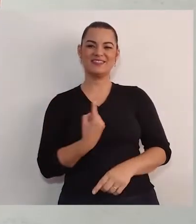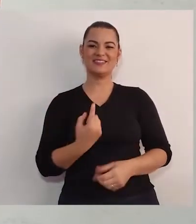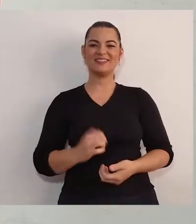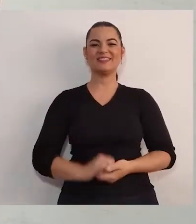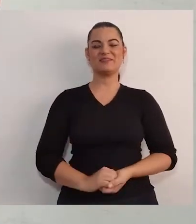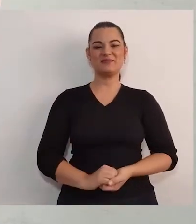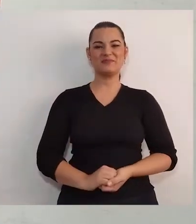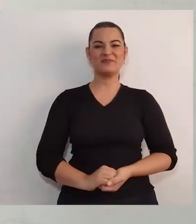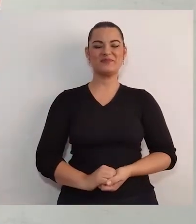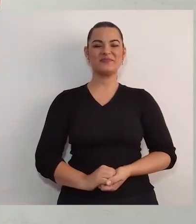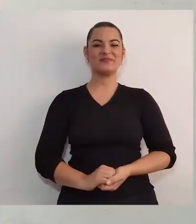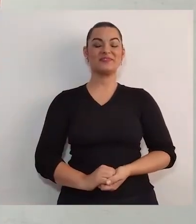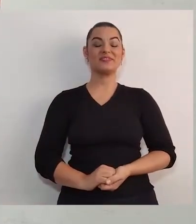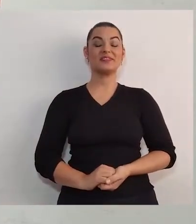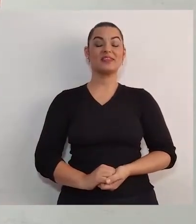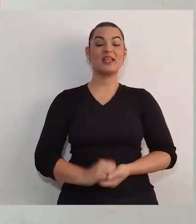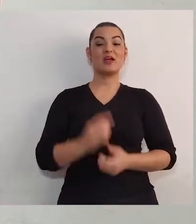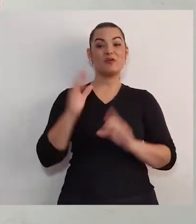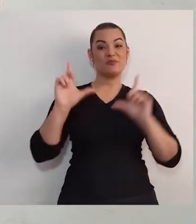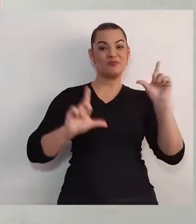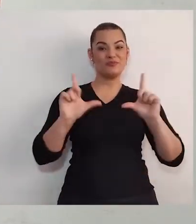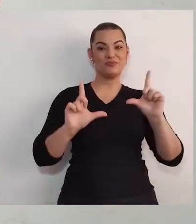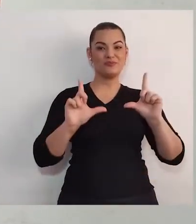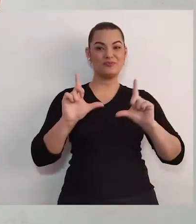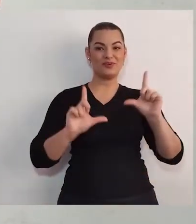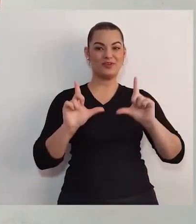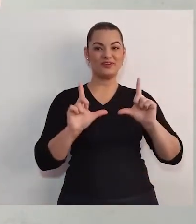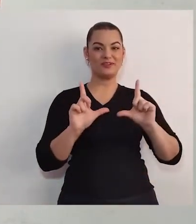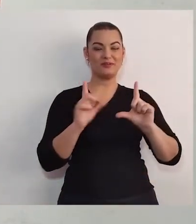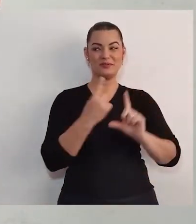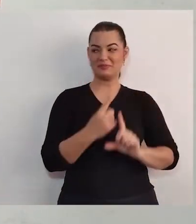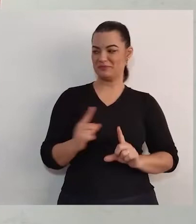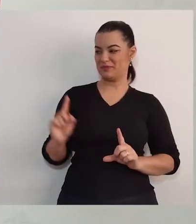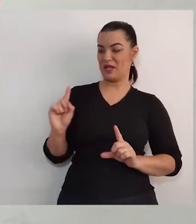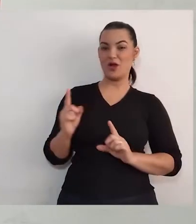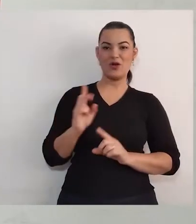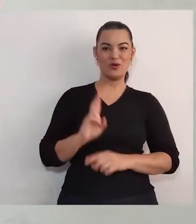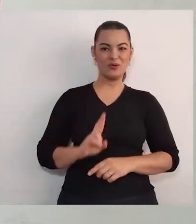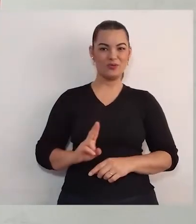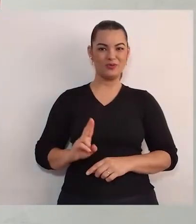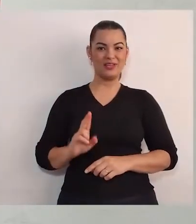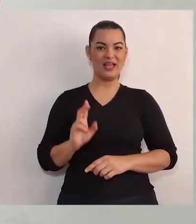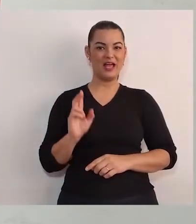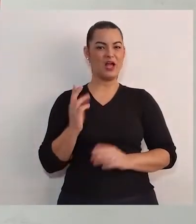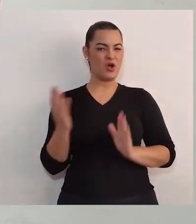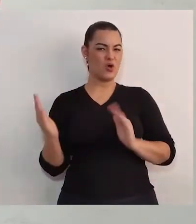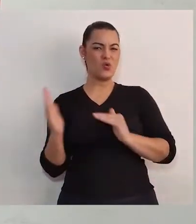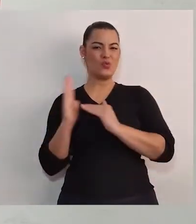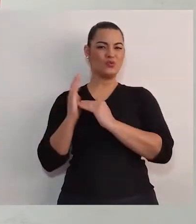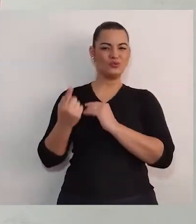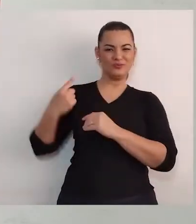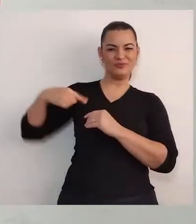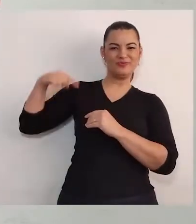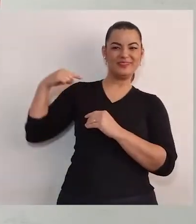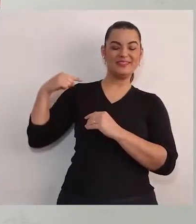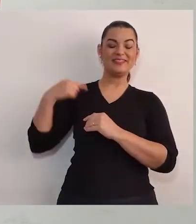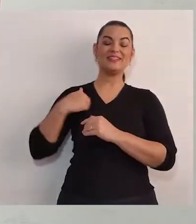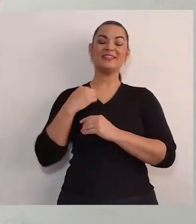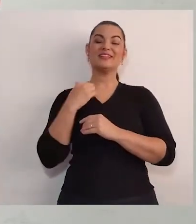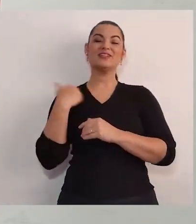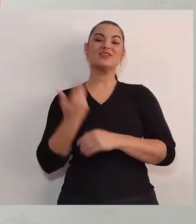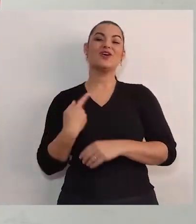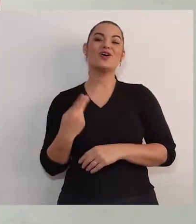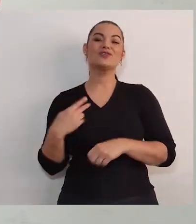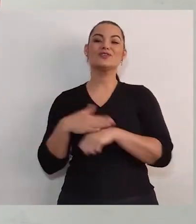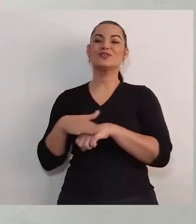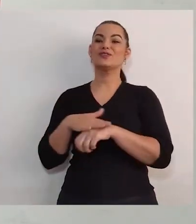bom? No último programa, a Pro falou para vocês sobre a ocupação dos